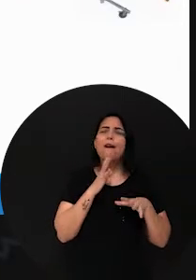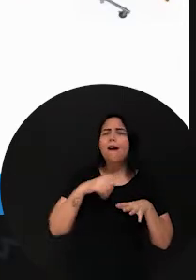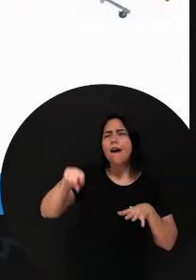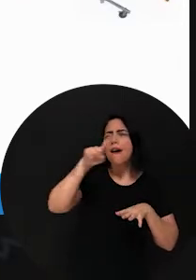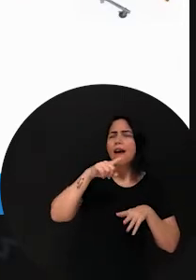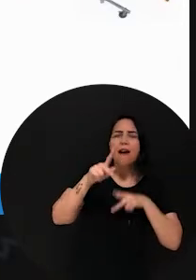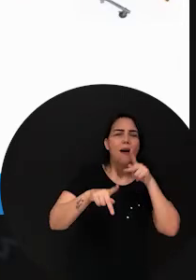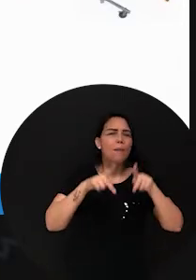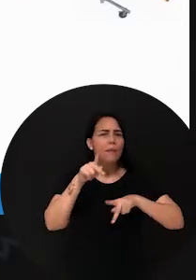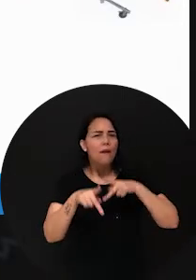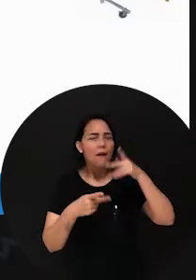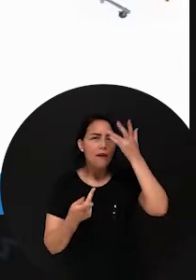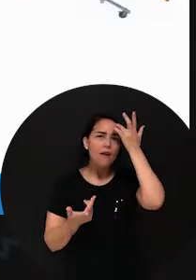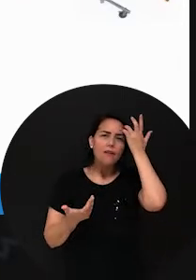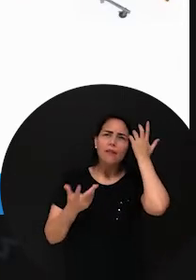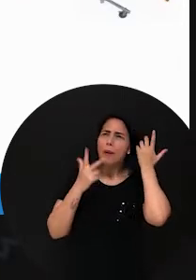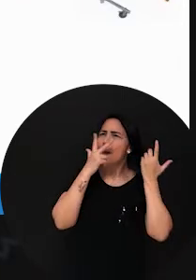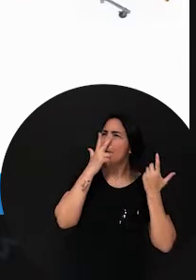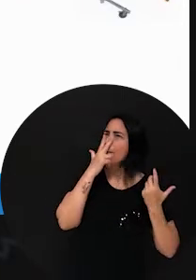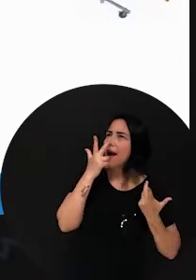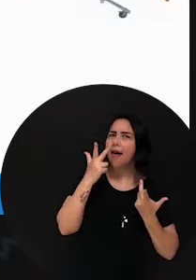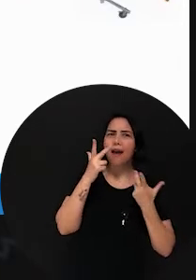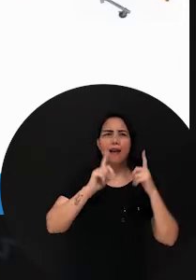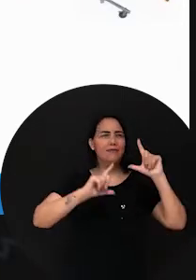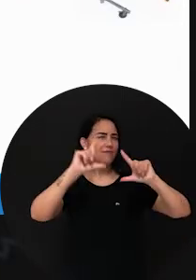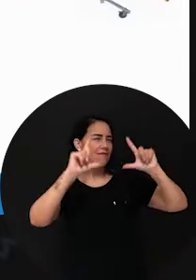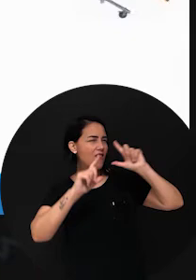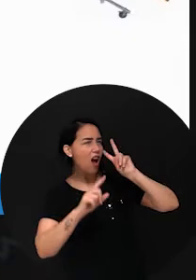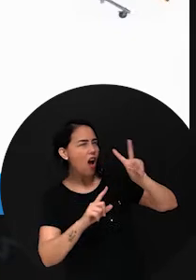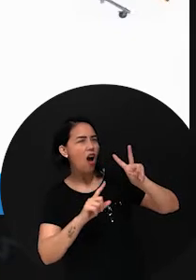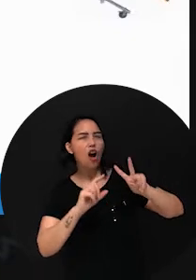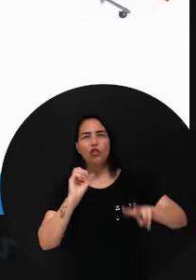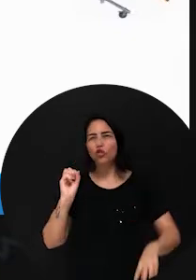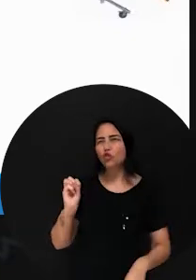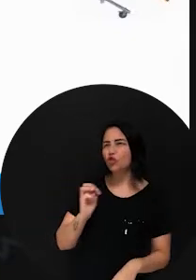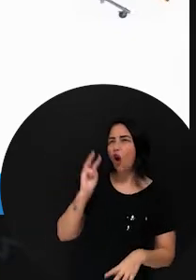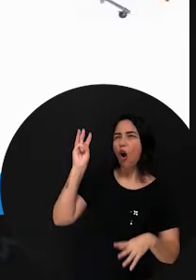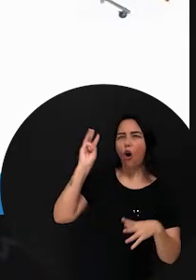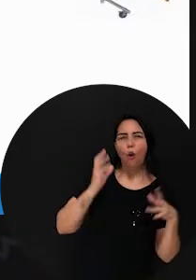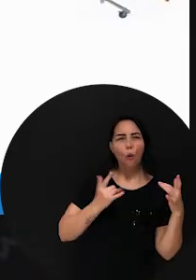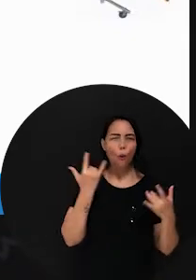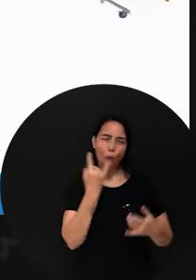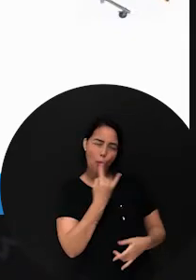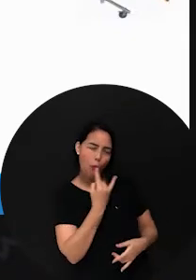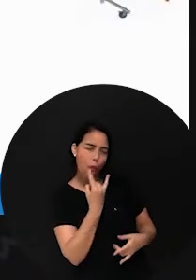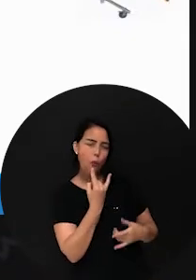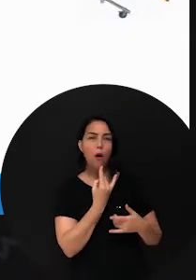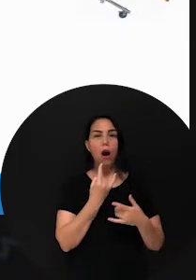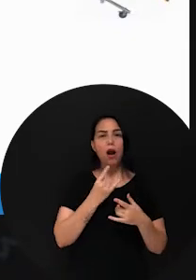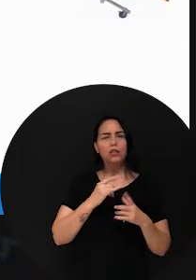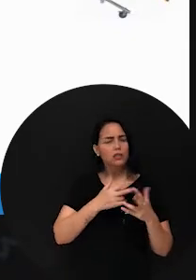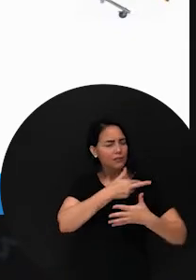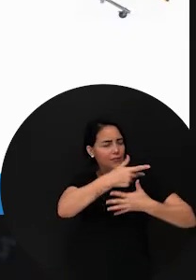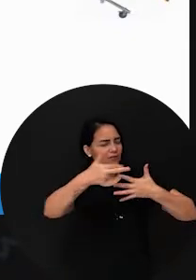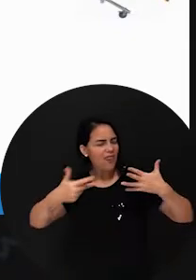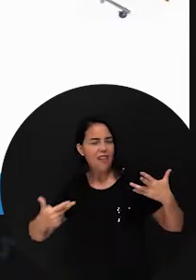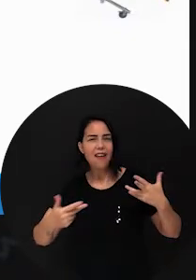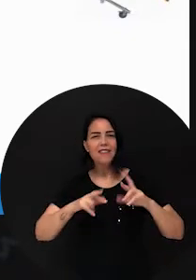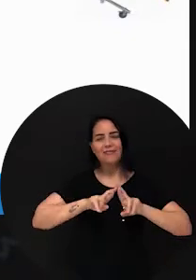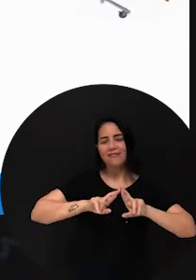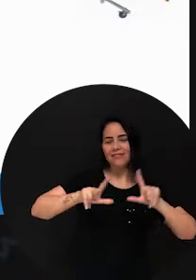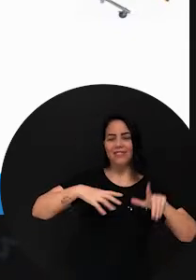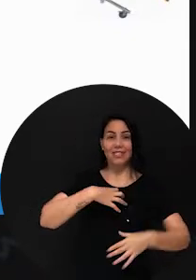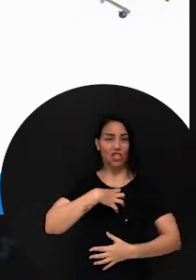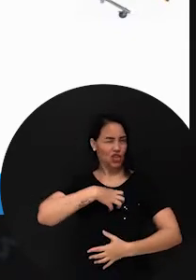nosso universo popular. Aparece muito em televisão, em shows de rock e vários outros estilos, certo? Depois a gente